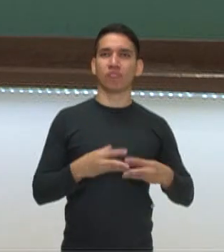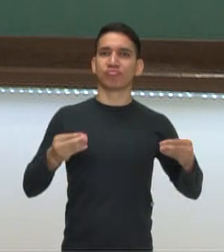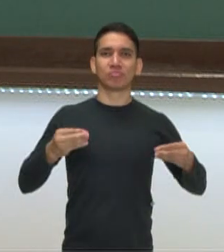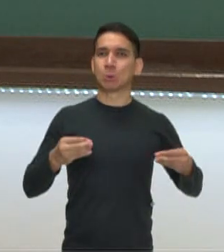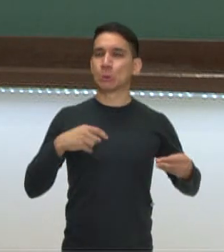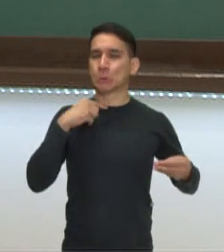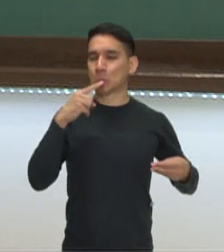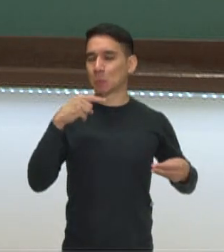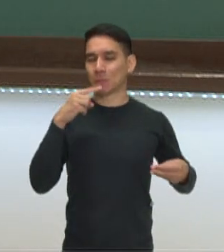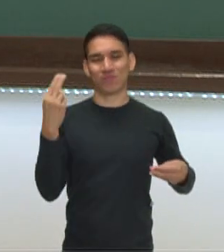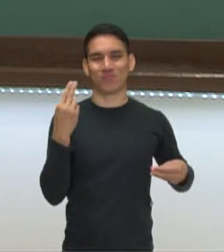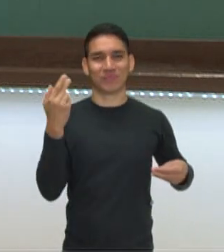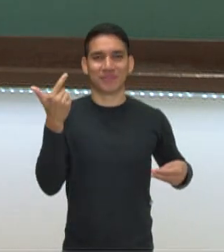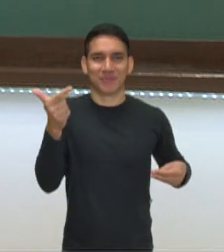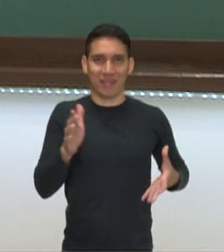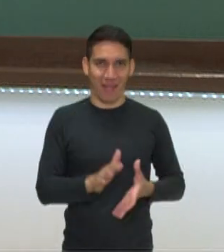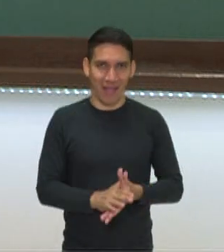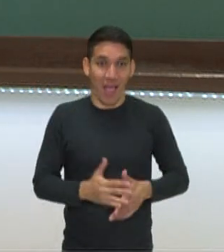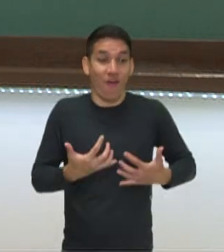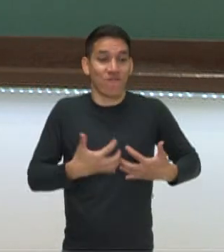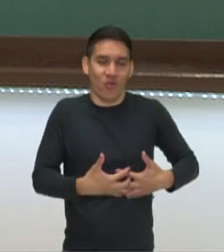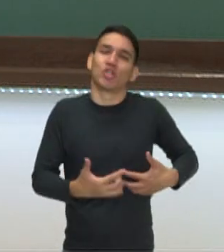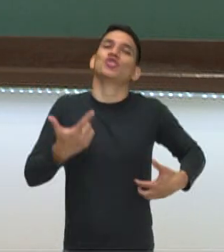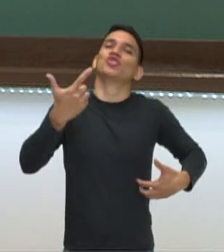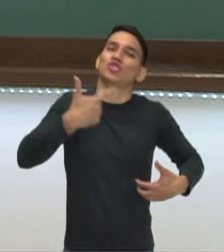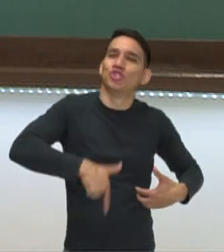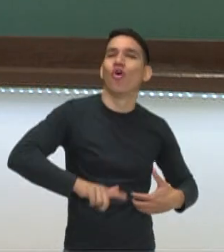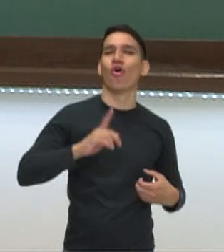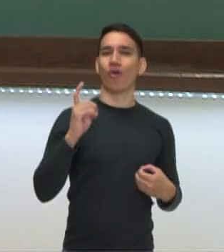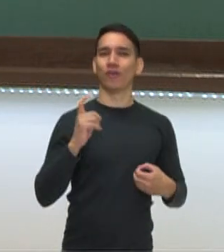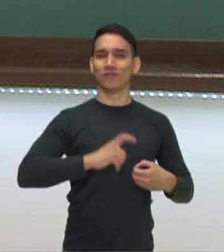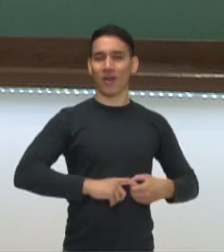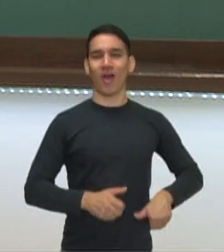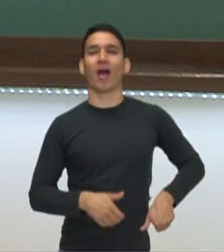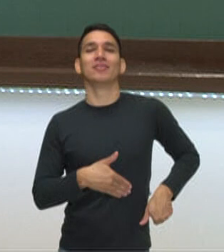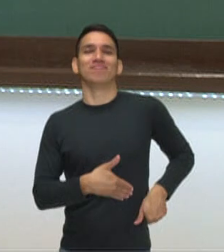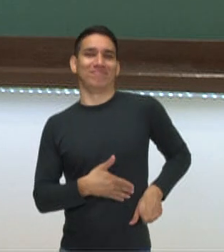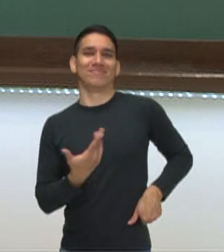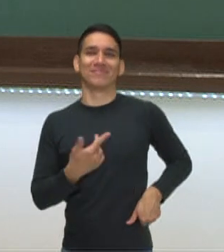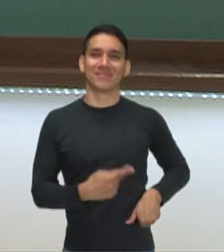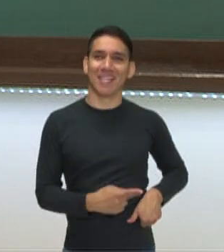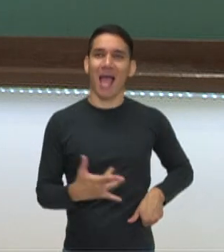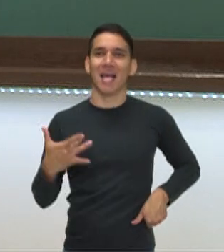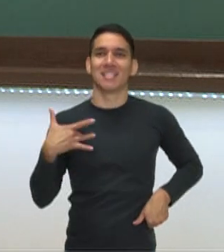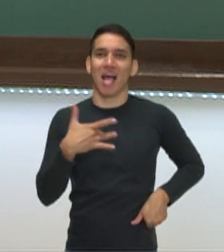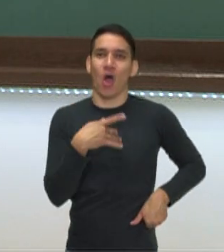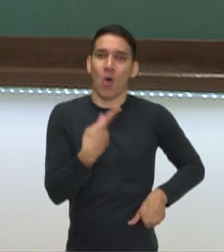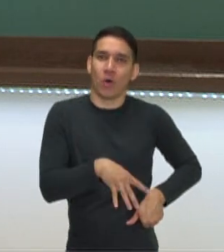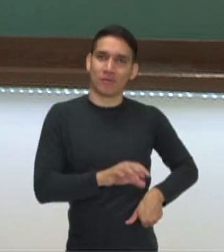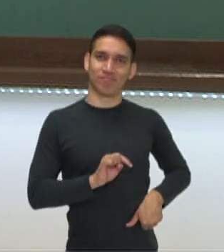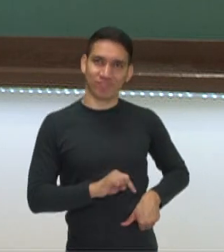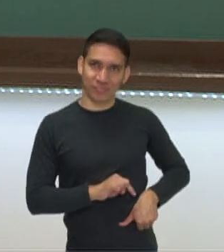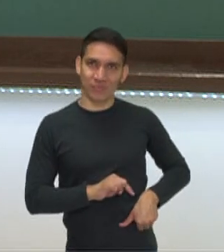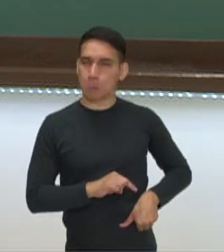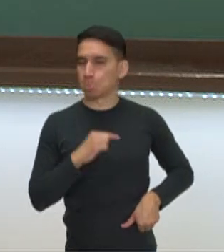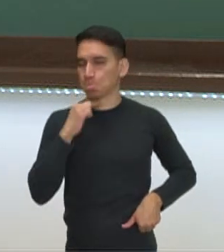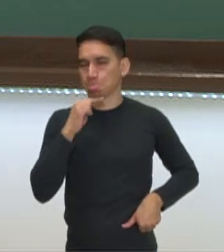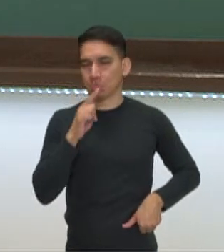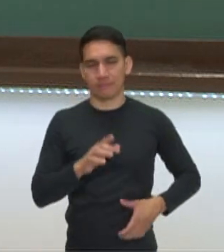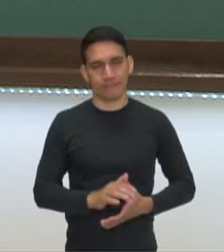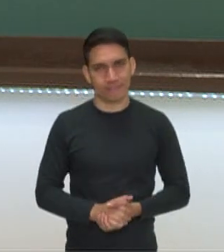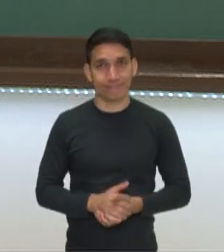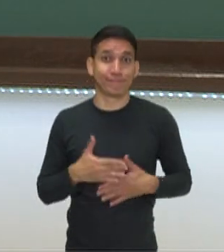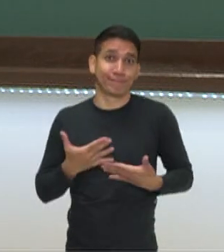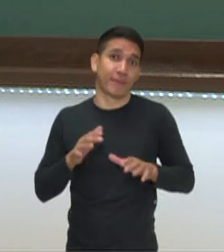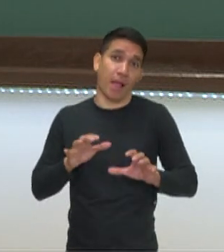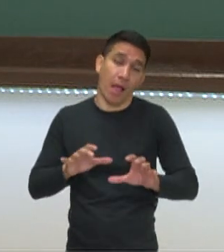como trazer aquele funcionamento dos rins novamente, como recuperar a saúde desse órgão. E aí, né?